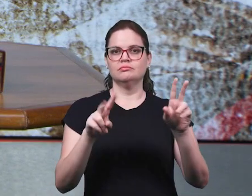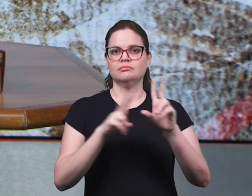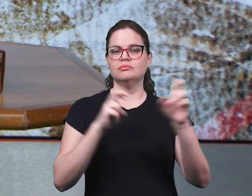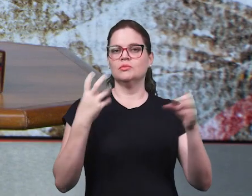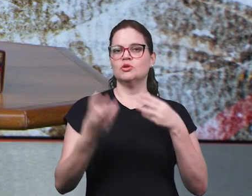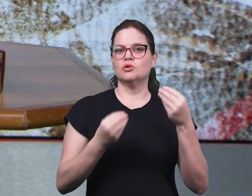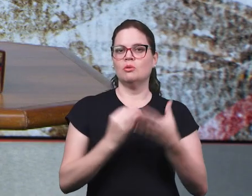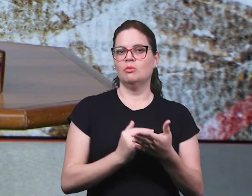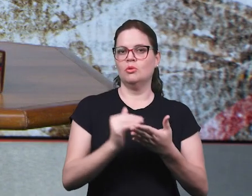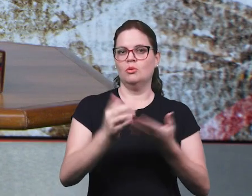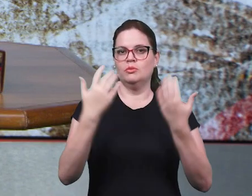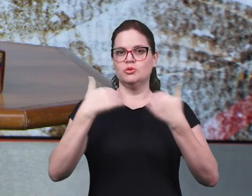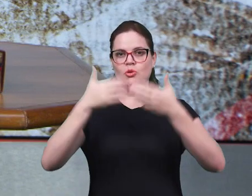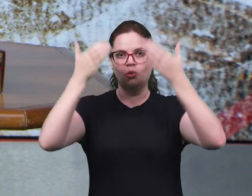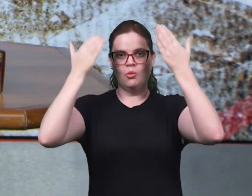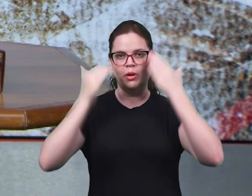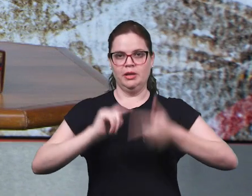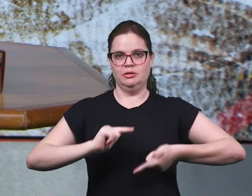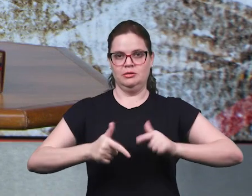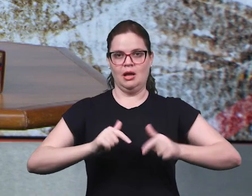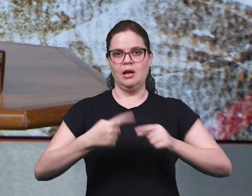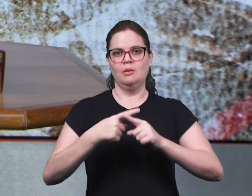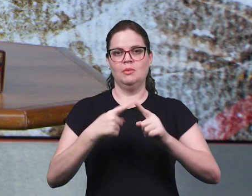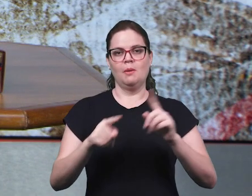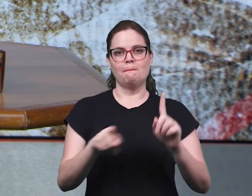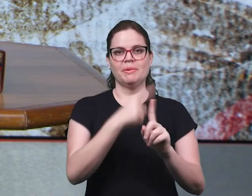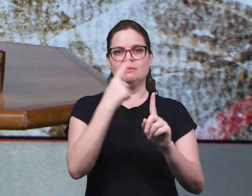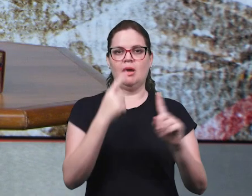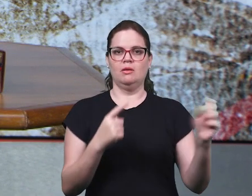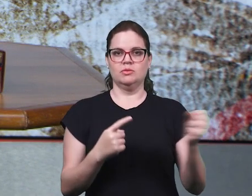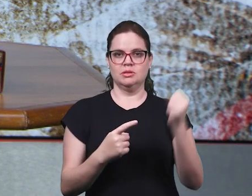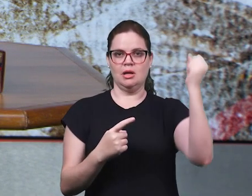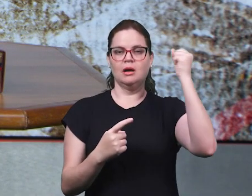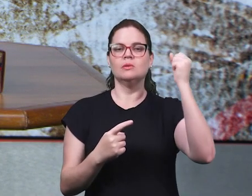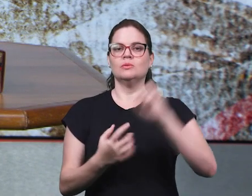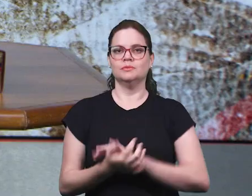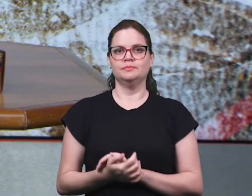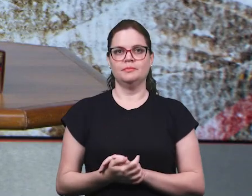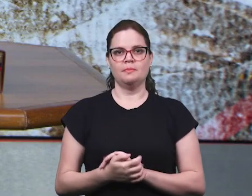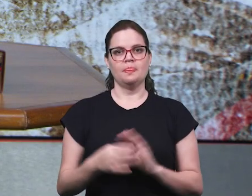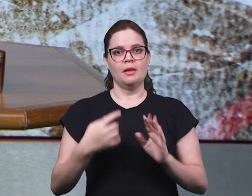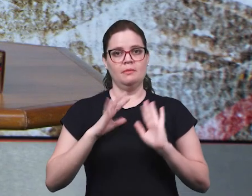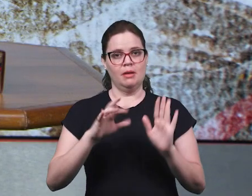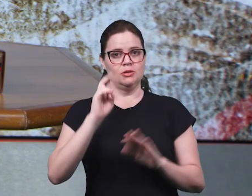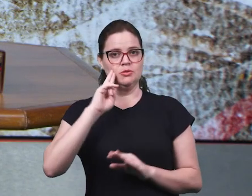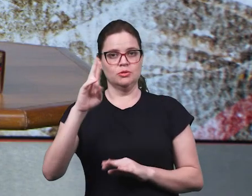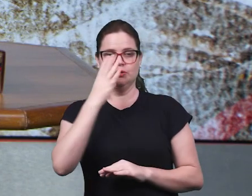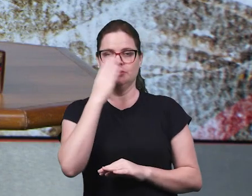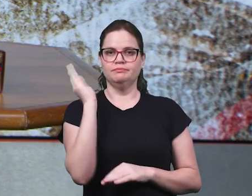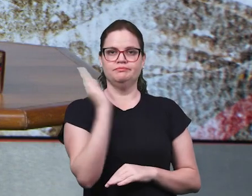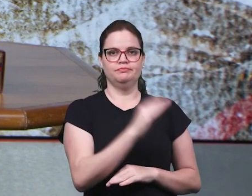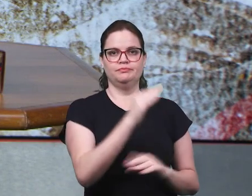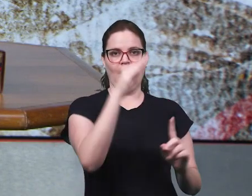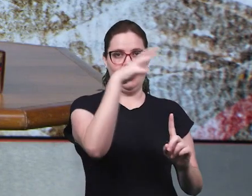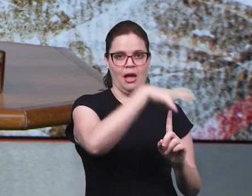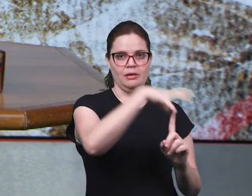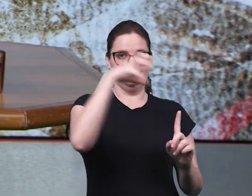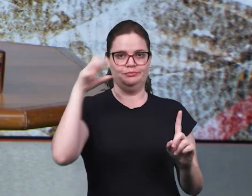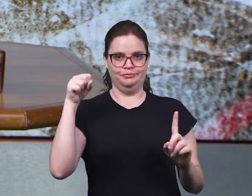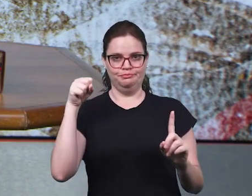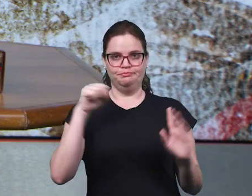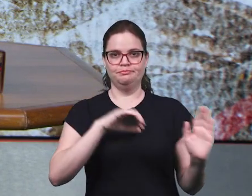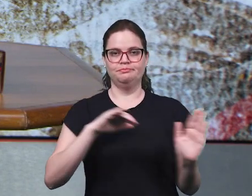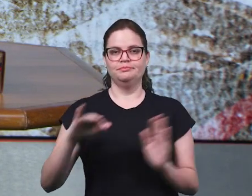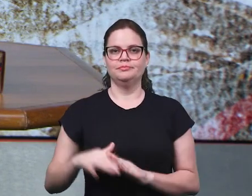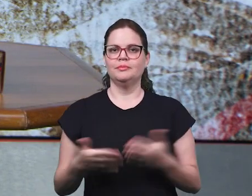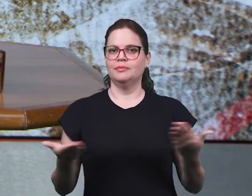como começou o reinado, né? Saul é o primeiro rei de Israel e o Senhor já o rejeitou aqui, como nós acabamos de ler. Então,